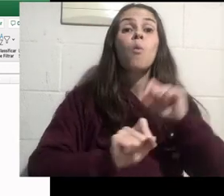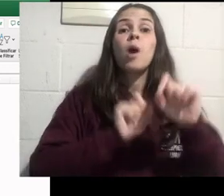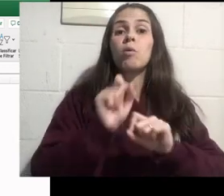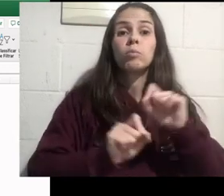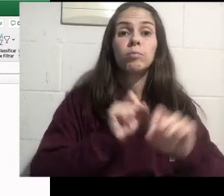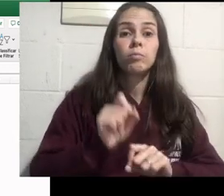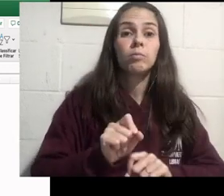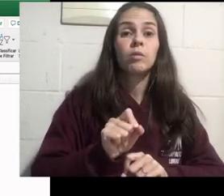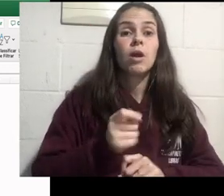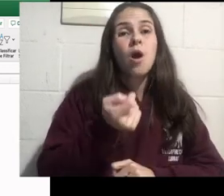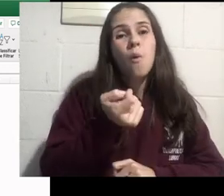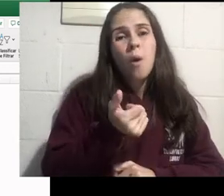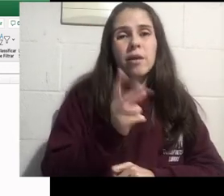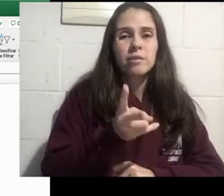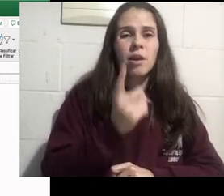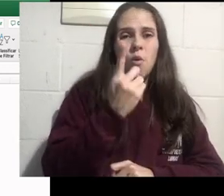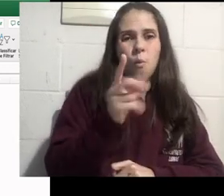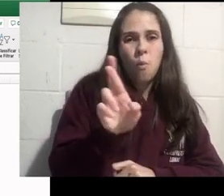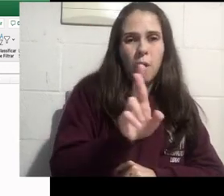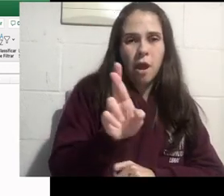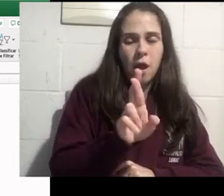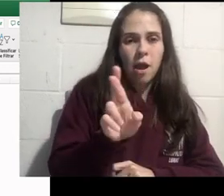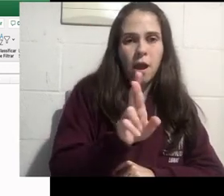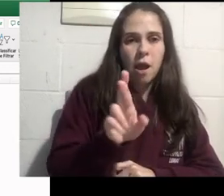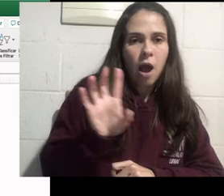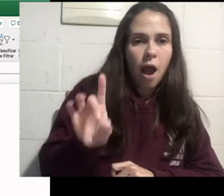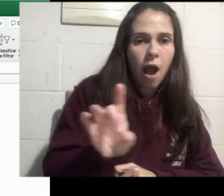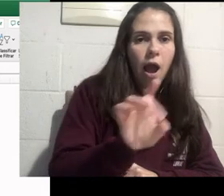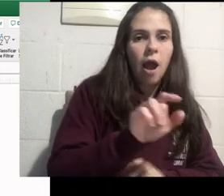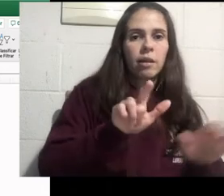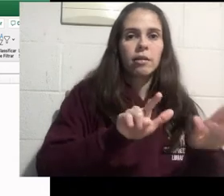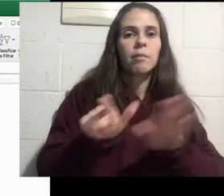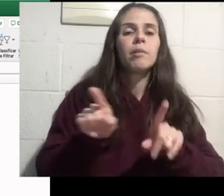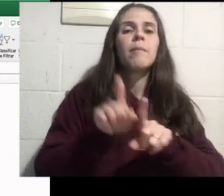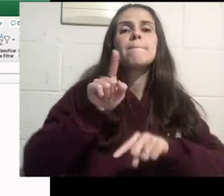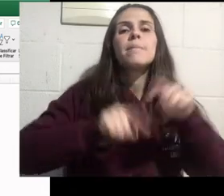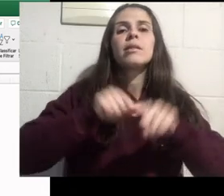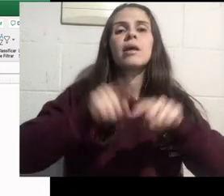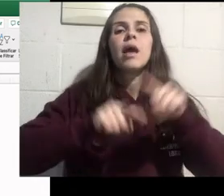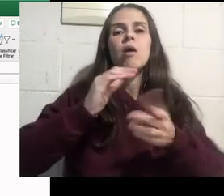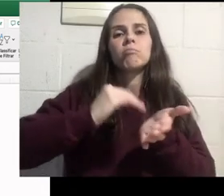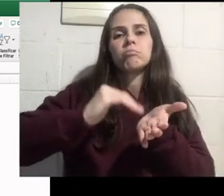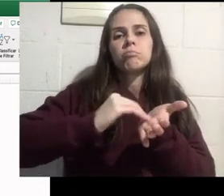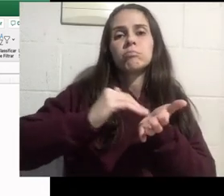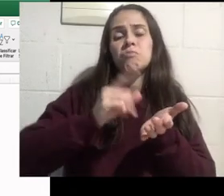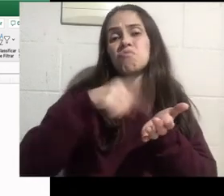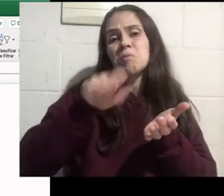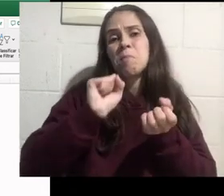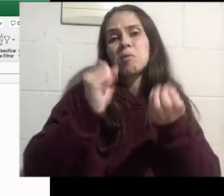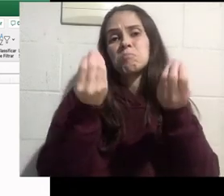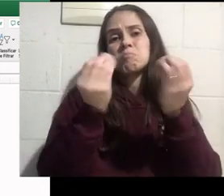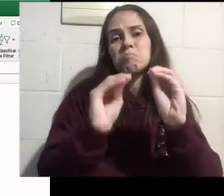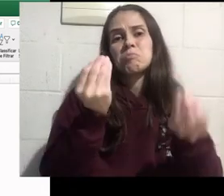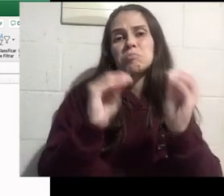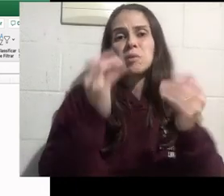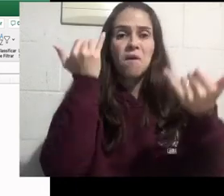em geral, ele é R$ 1,00 por encontro, por semana, né? Aí, material do escritório, se é o caso, e vocês podem colocar outras